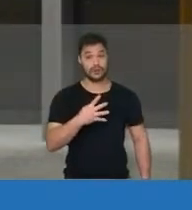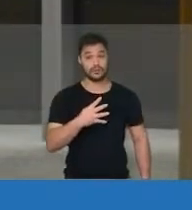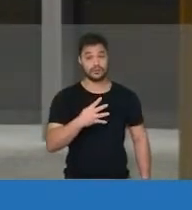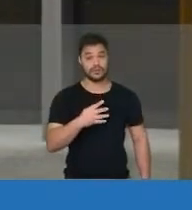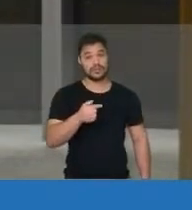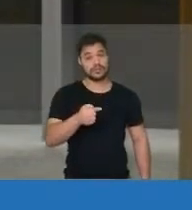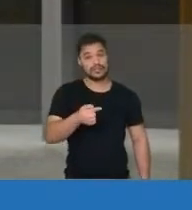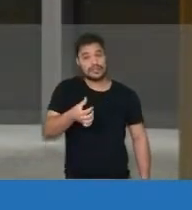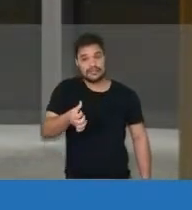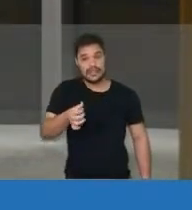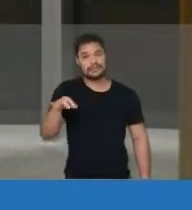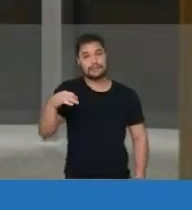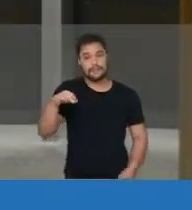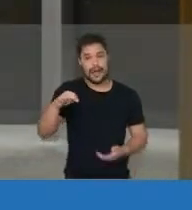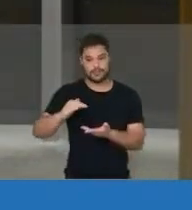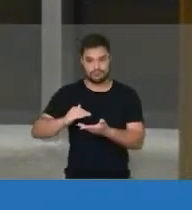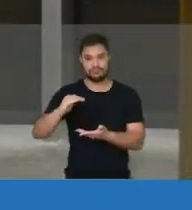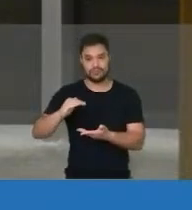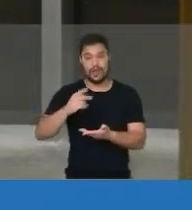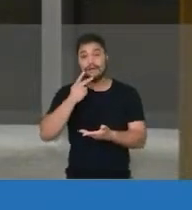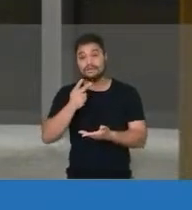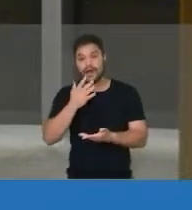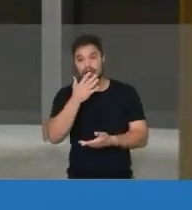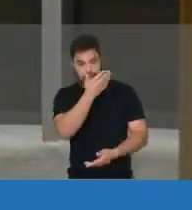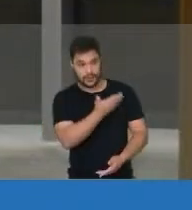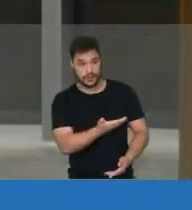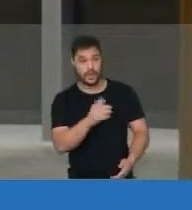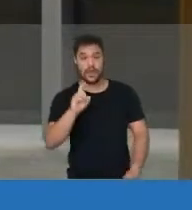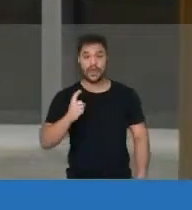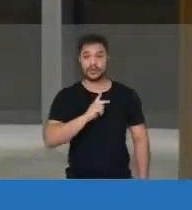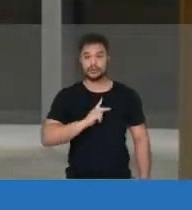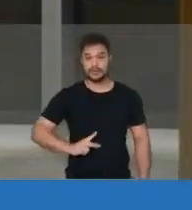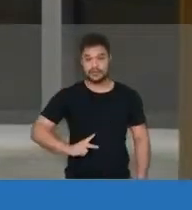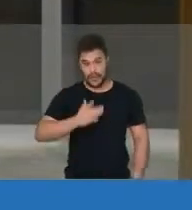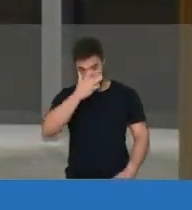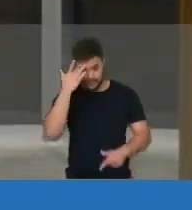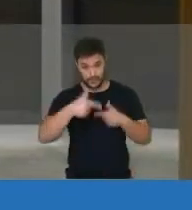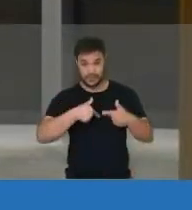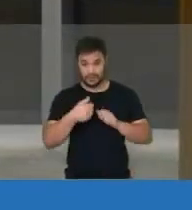476 páginas que indicam que o ex-presidente e seus colaboradores